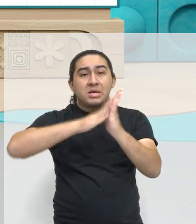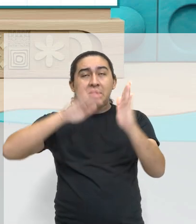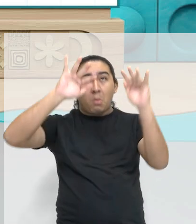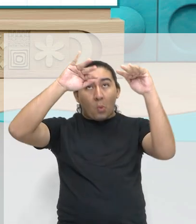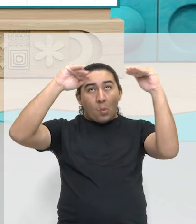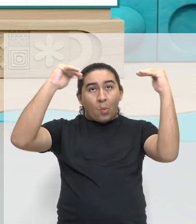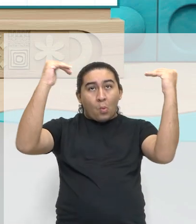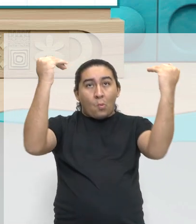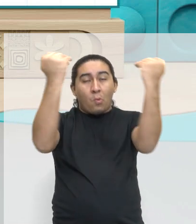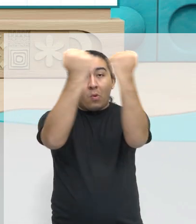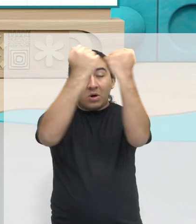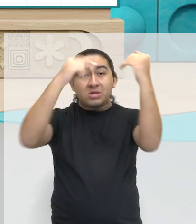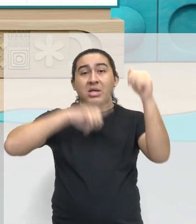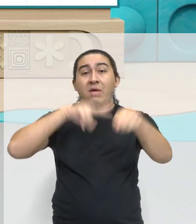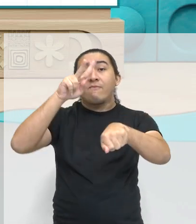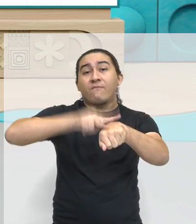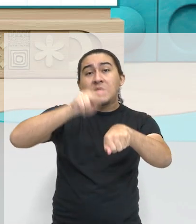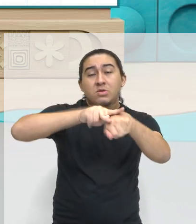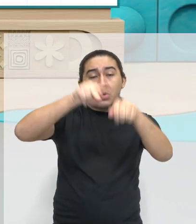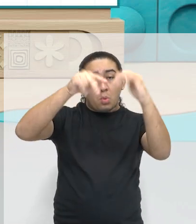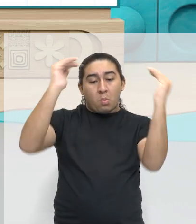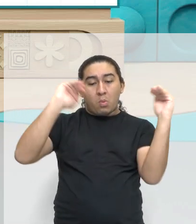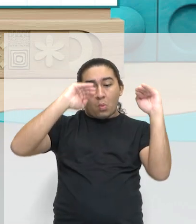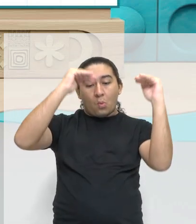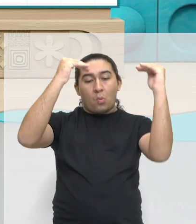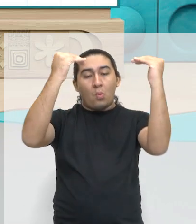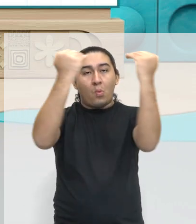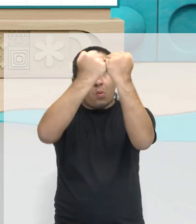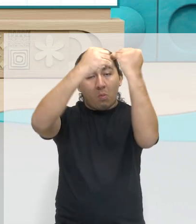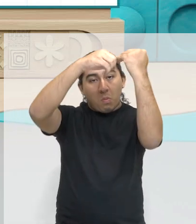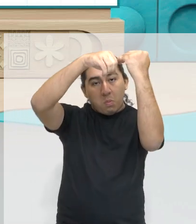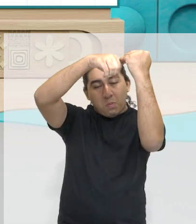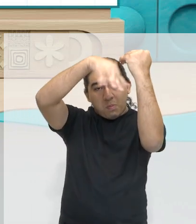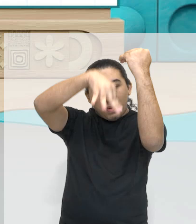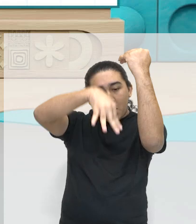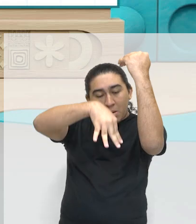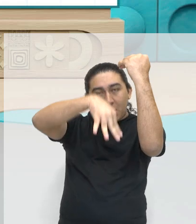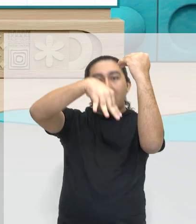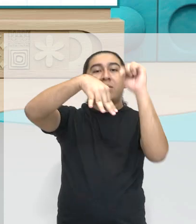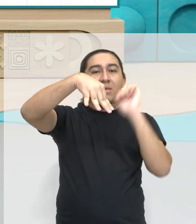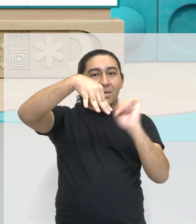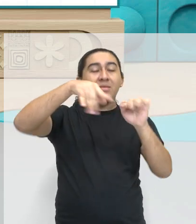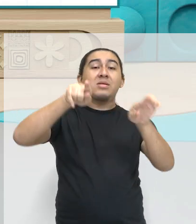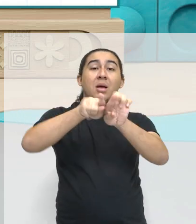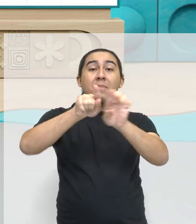que vieram para pintar esse teto. Tá? E tem um lustre também muito